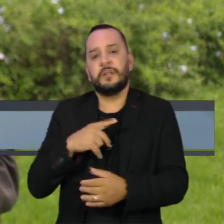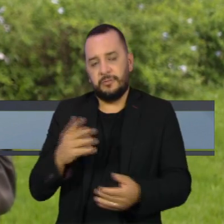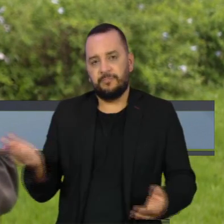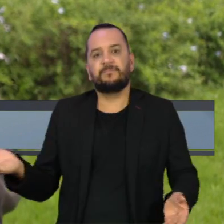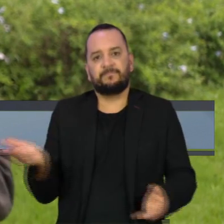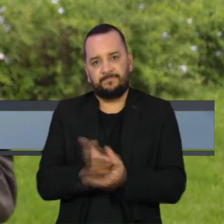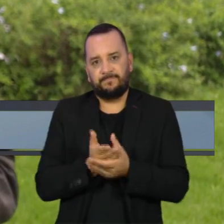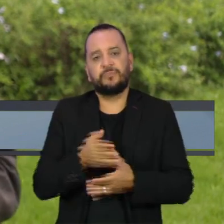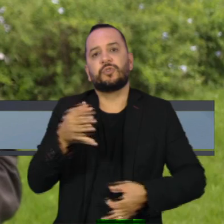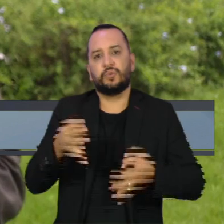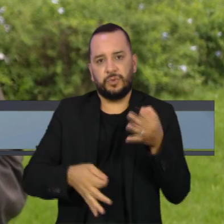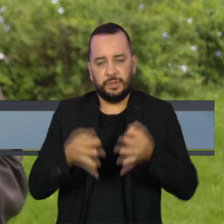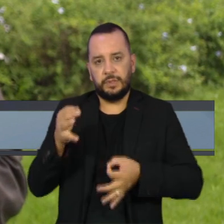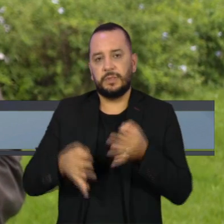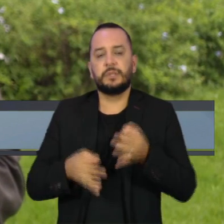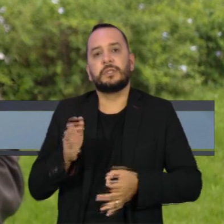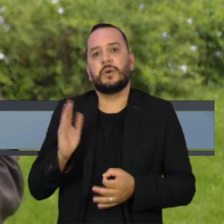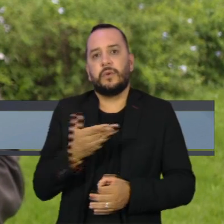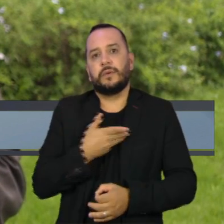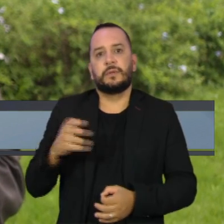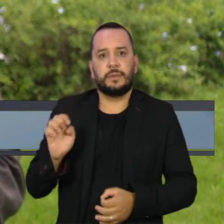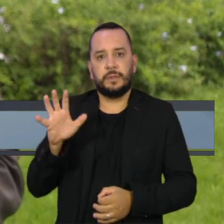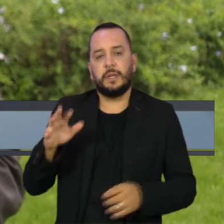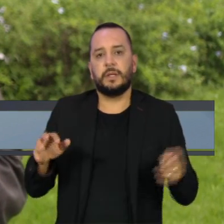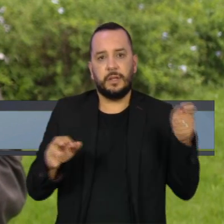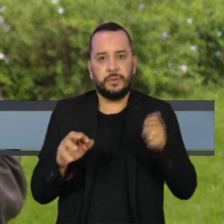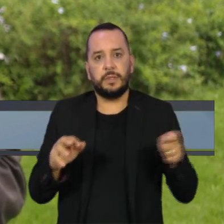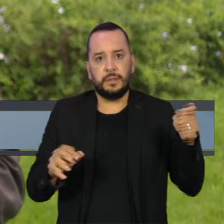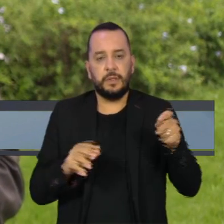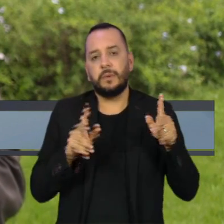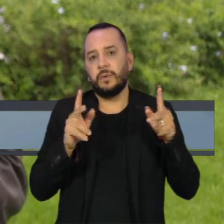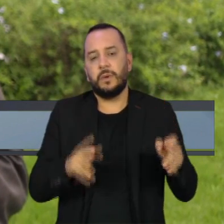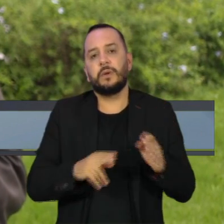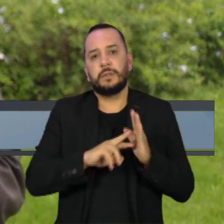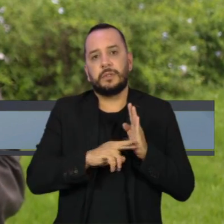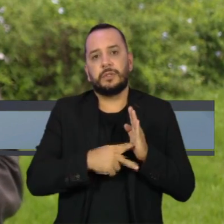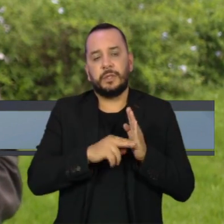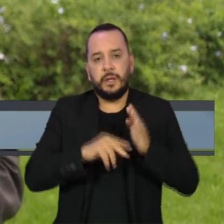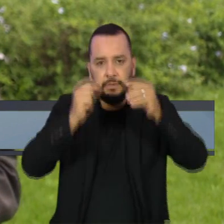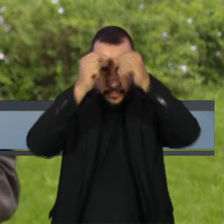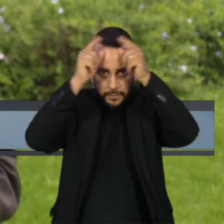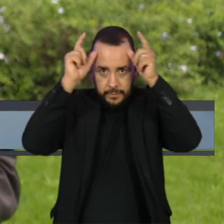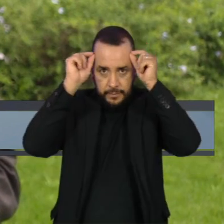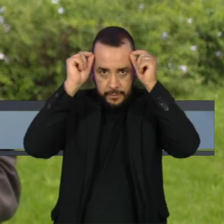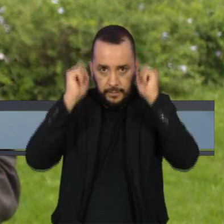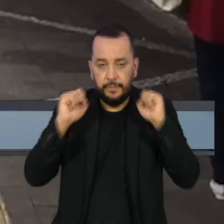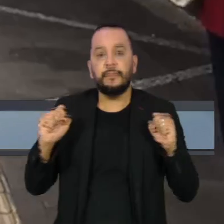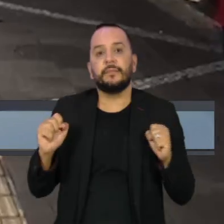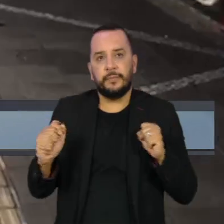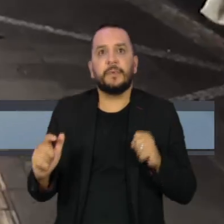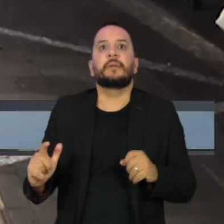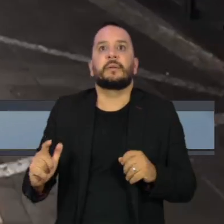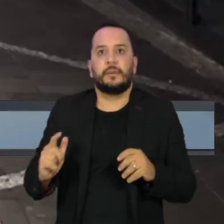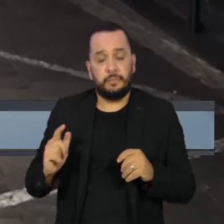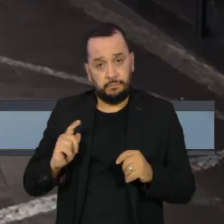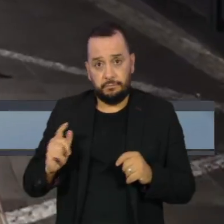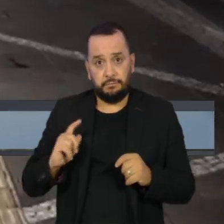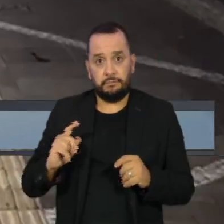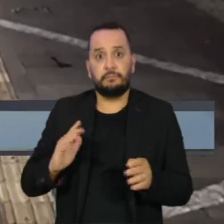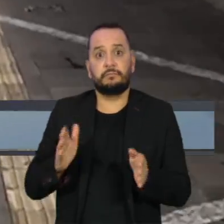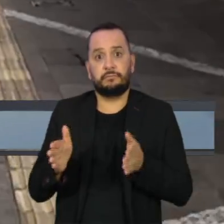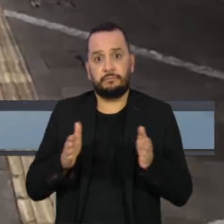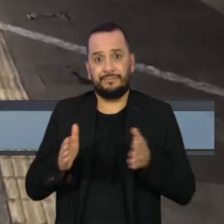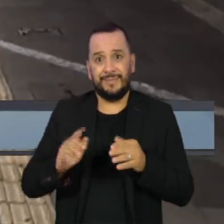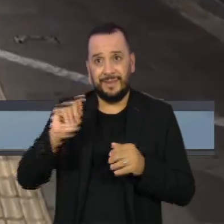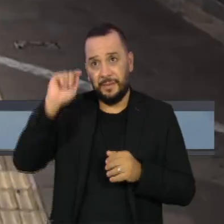governo do estado e associações profissionais como o sindicato dos enfermeiros com a medida mesmo o estado estando classificado em